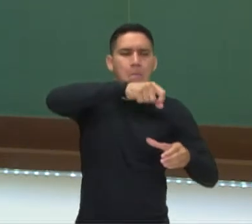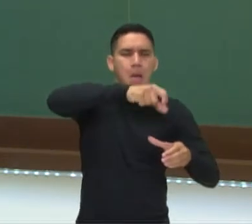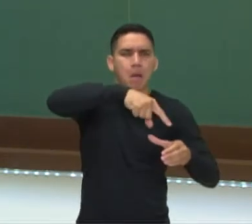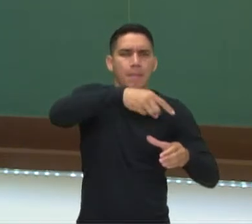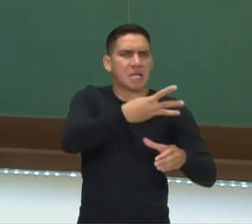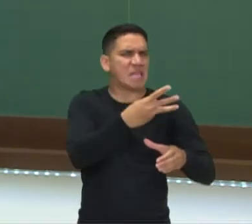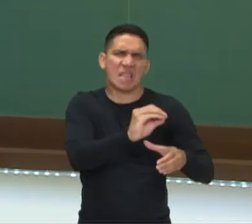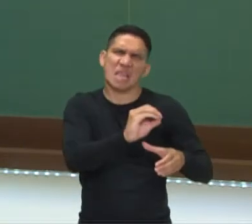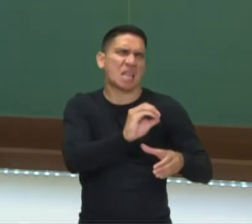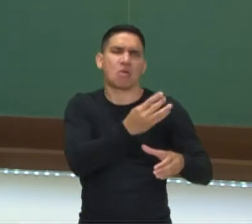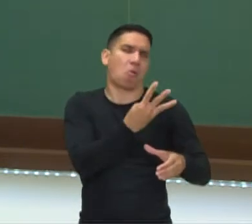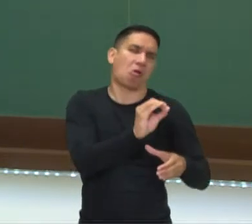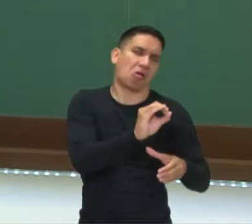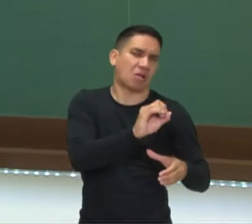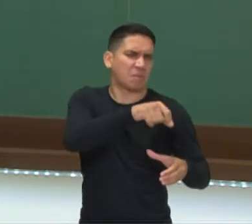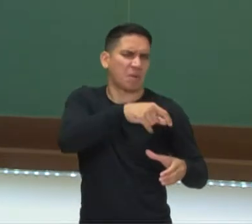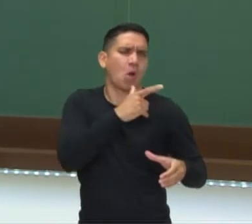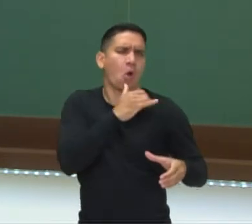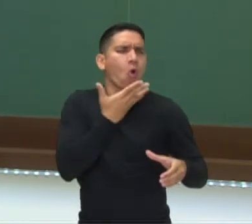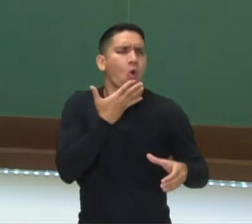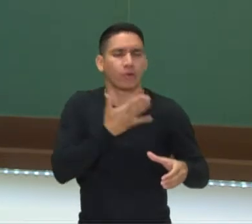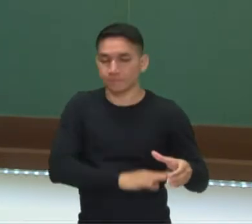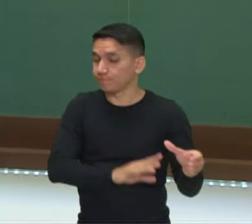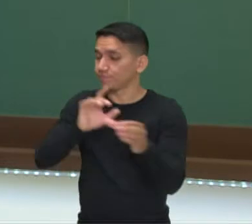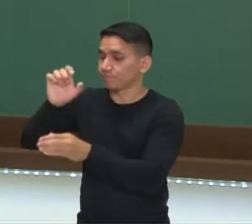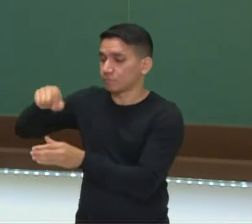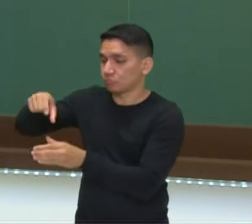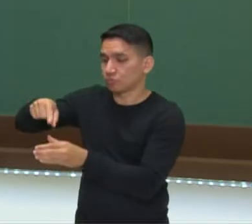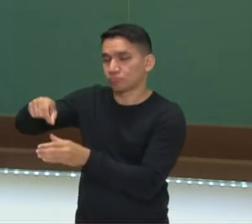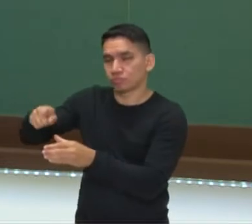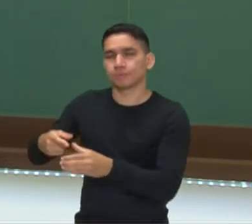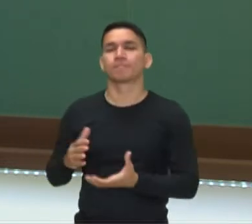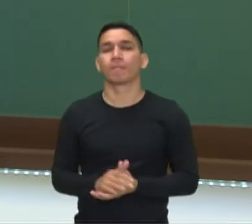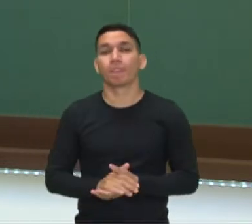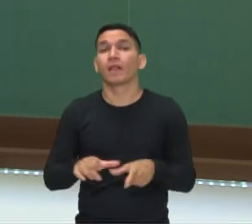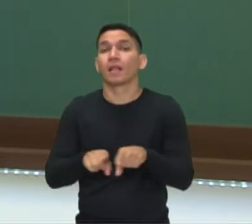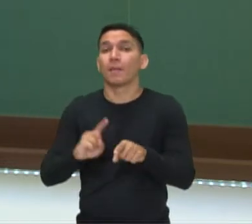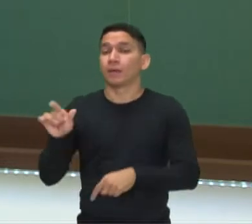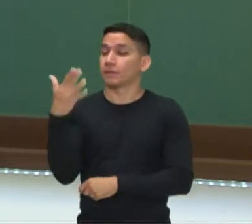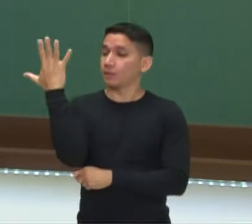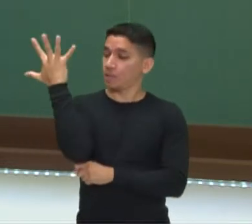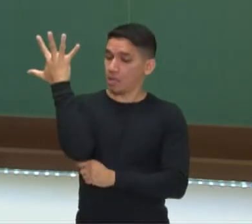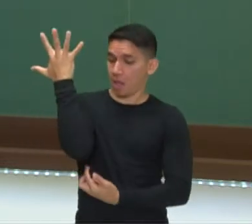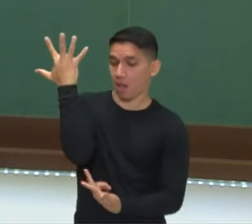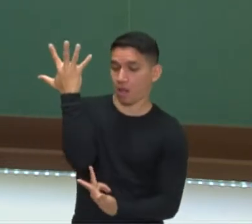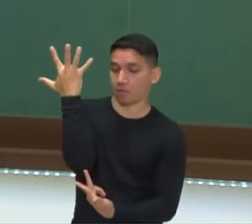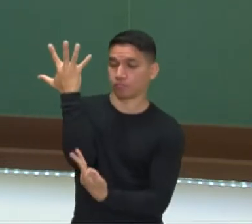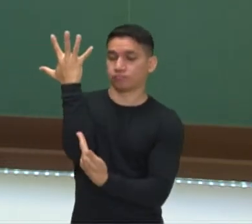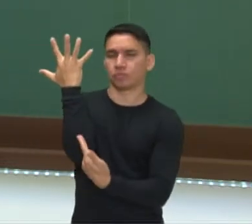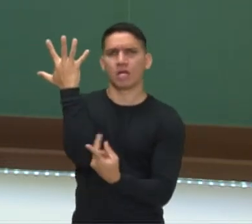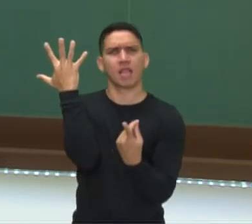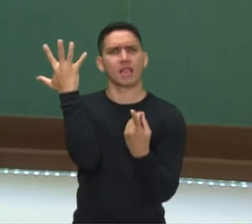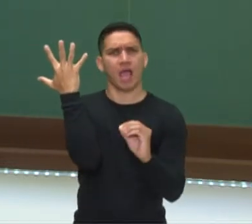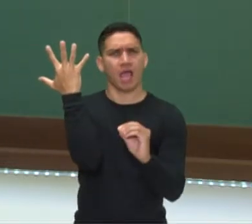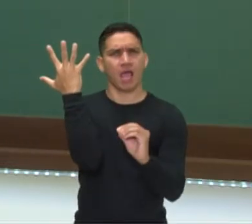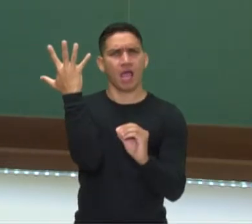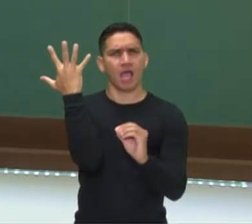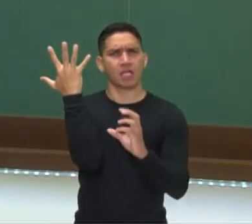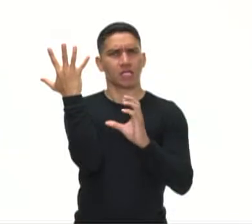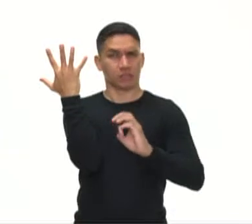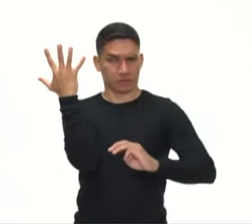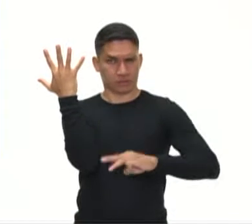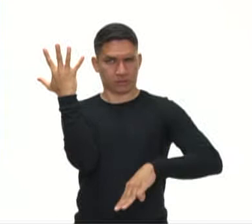desses corantes, cortar o caule ao meio com o estilete, mais ou menos uns 10 centímetros, e colocar então